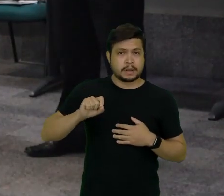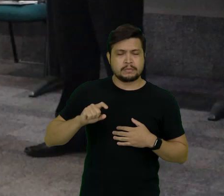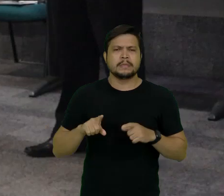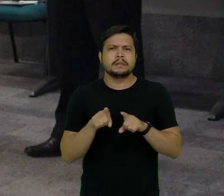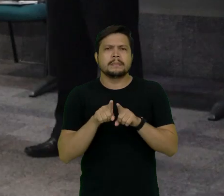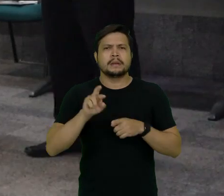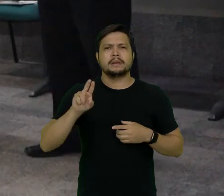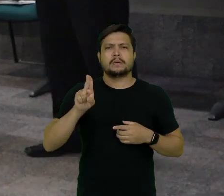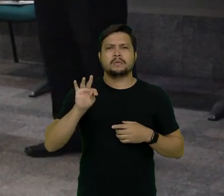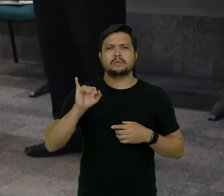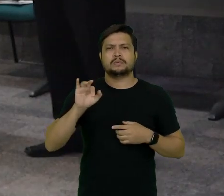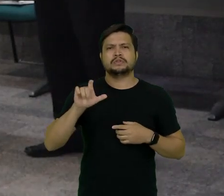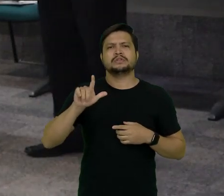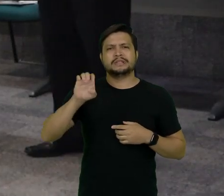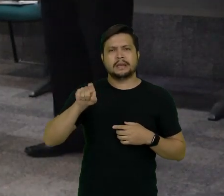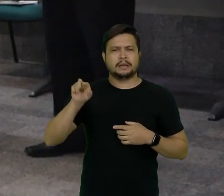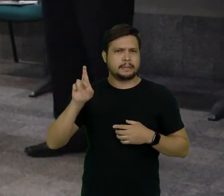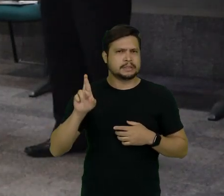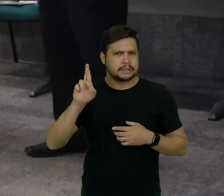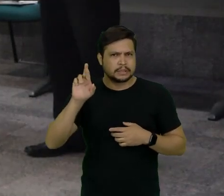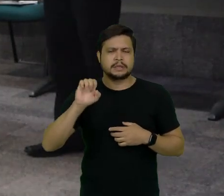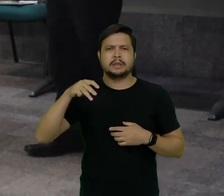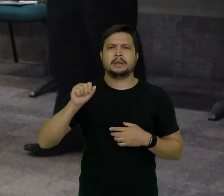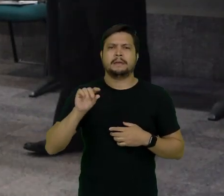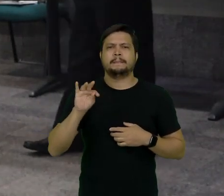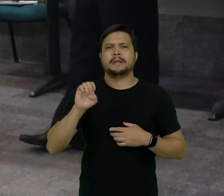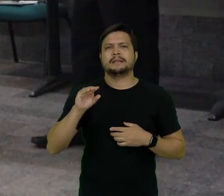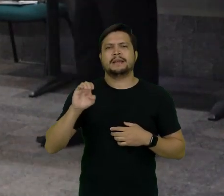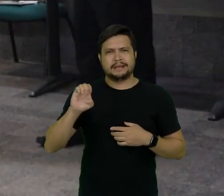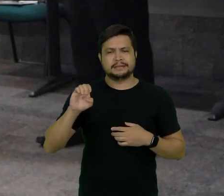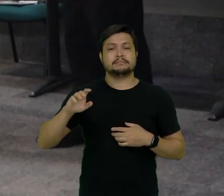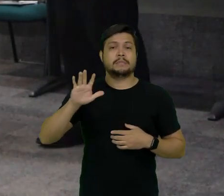Ritiele Dantas, representante da Ematece, região norte. Uma salva de palmas.